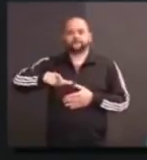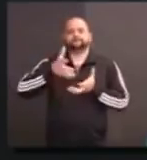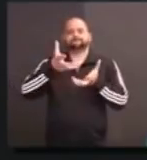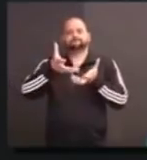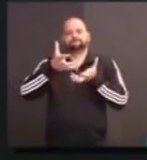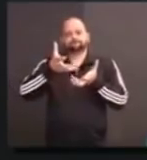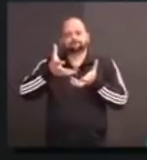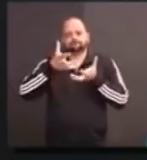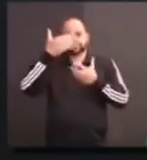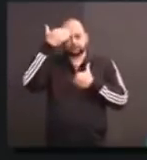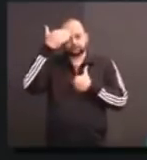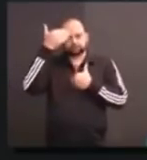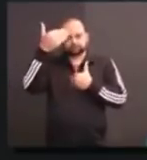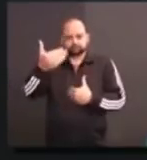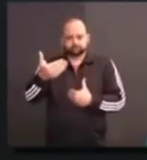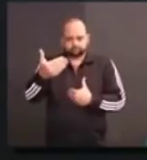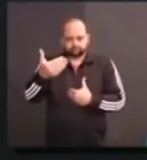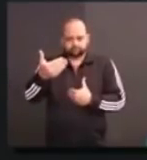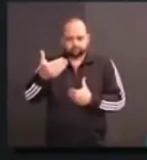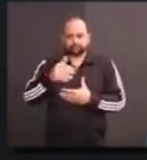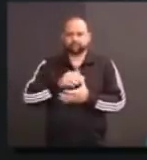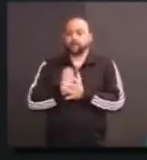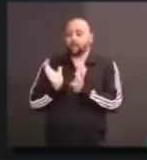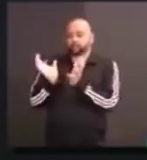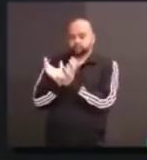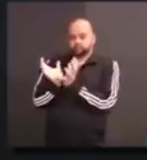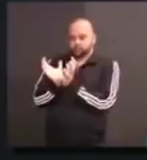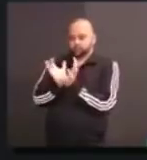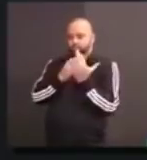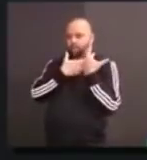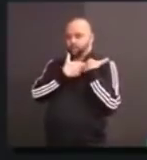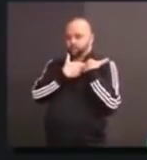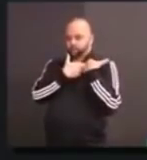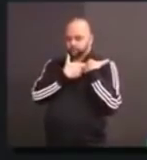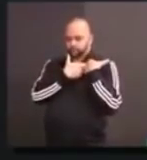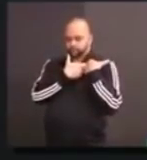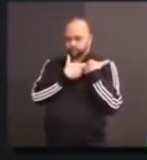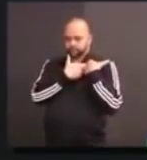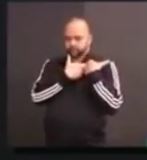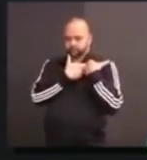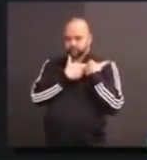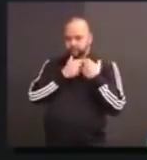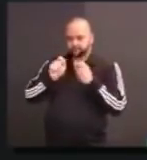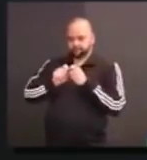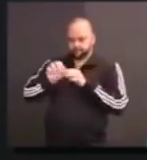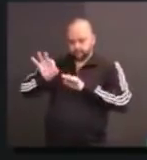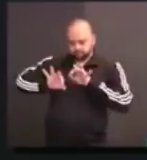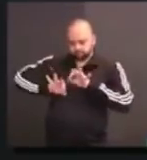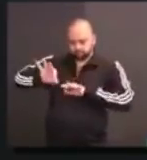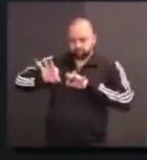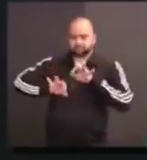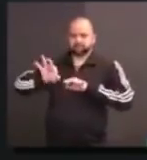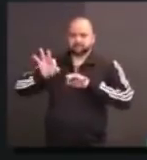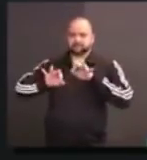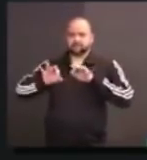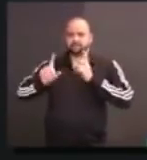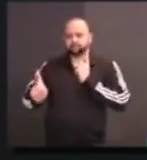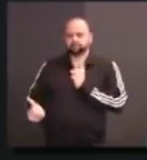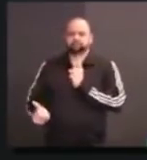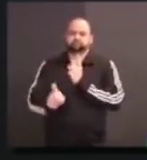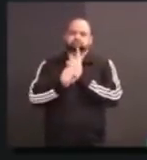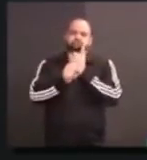queremos agradecer ao grupo pela realização deste